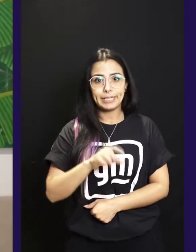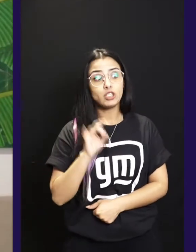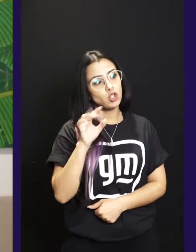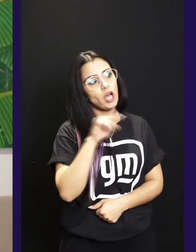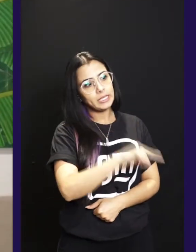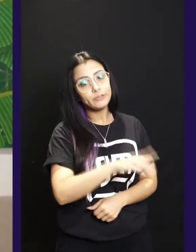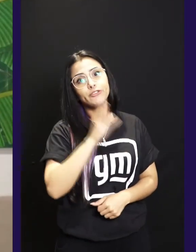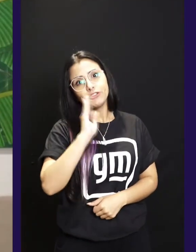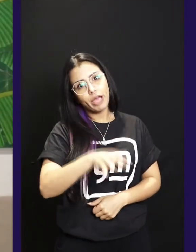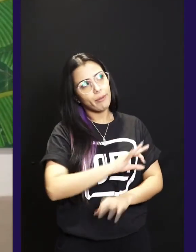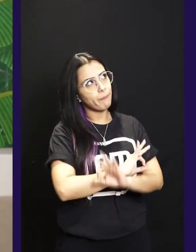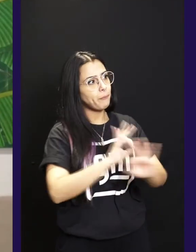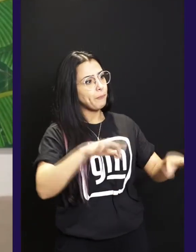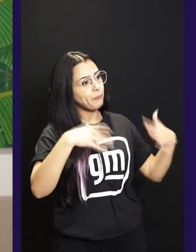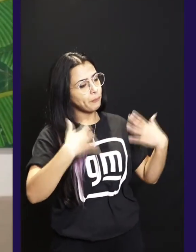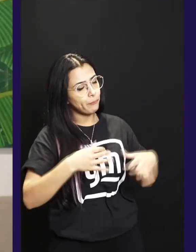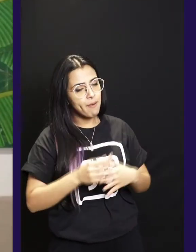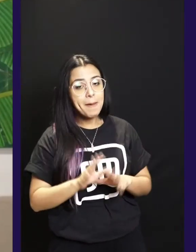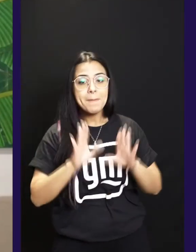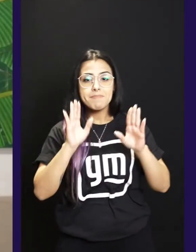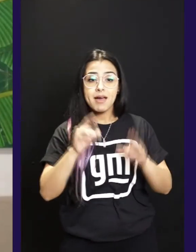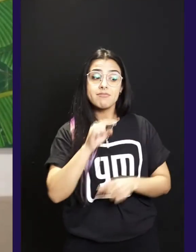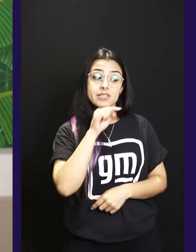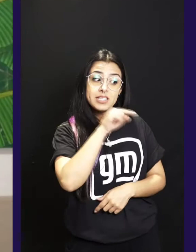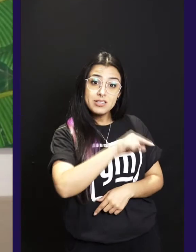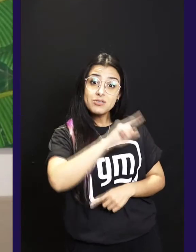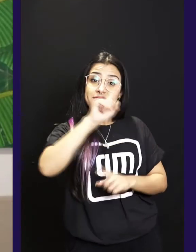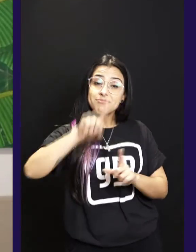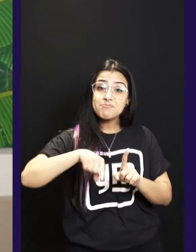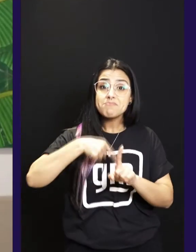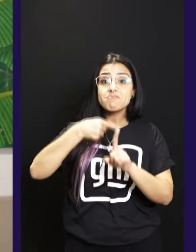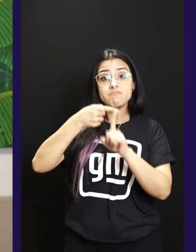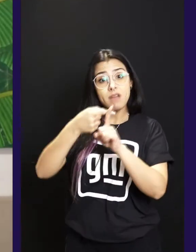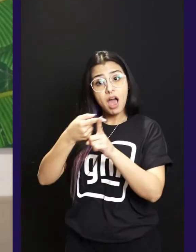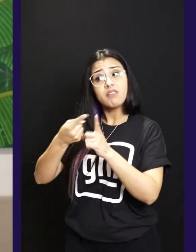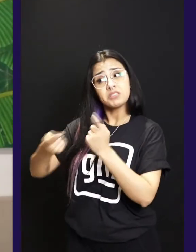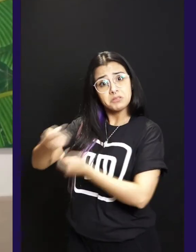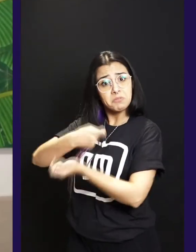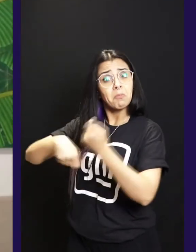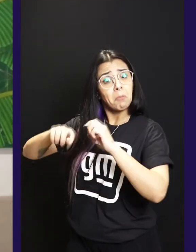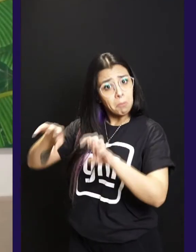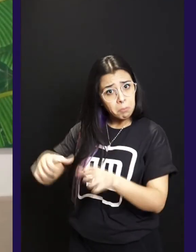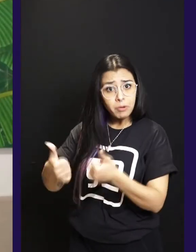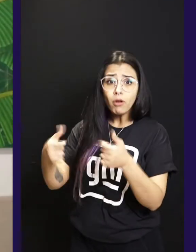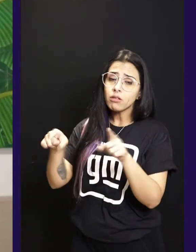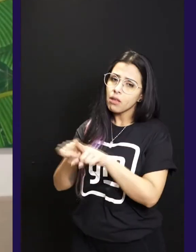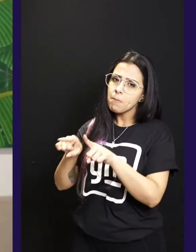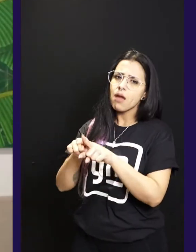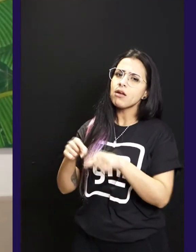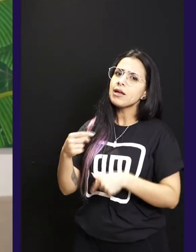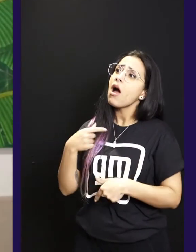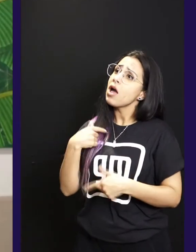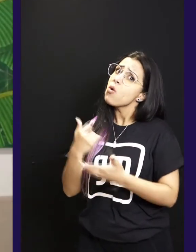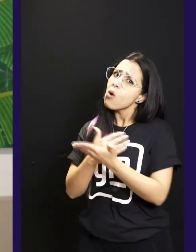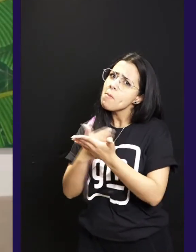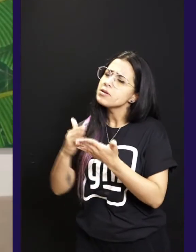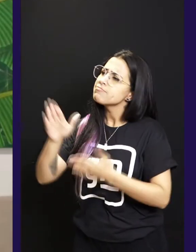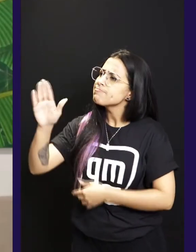performance do negócio. Né? Eu comecei a pontuar para essas empresas de que elas deveriam